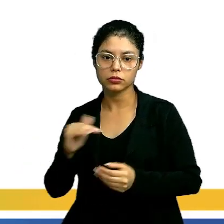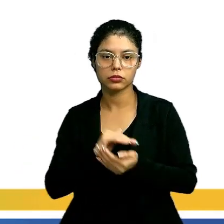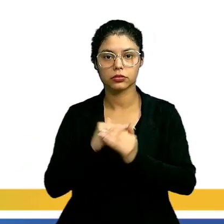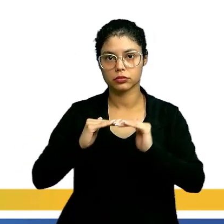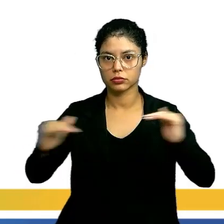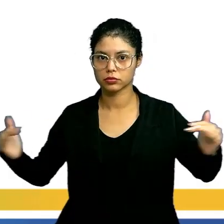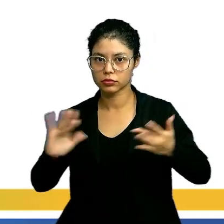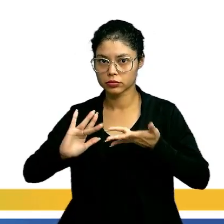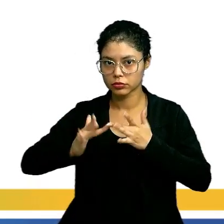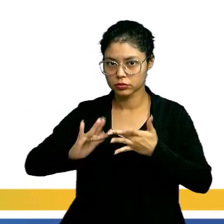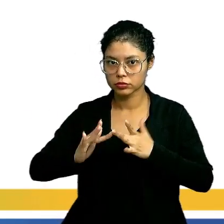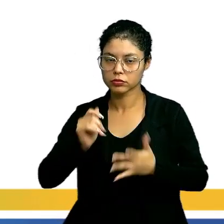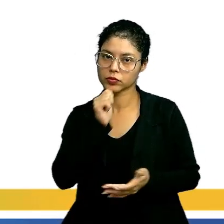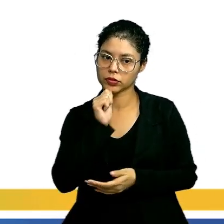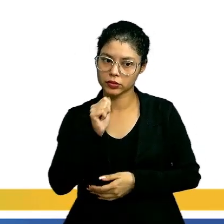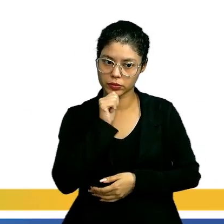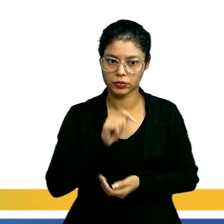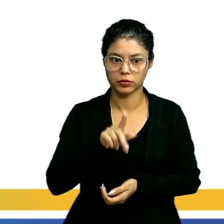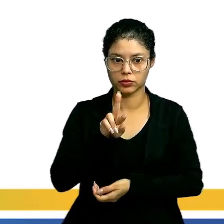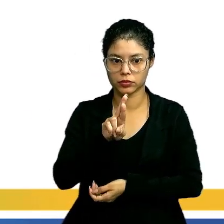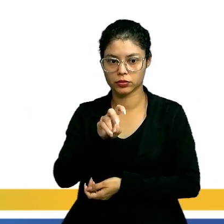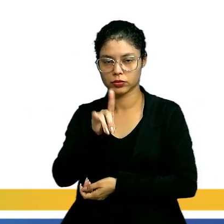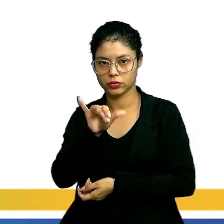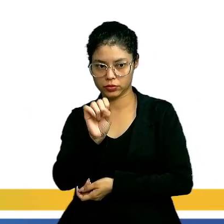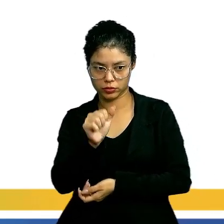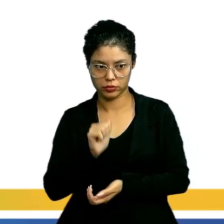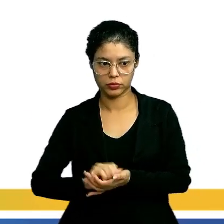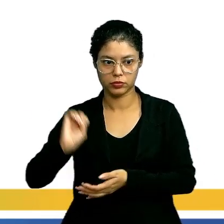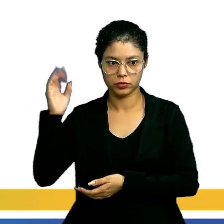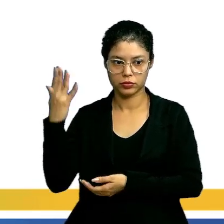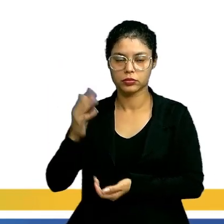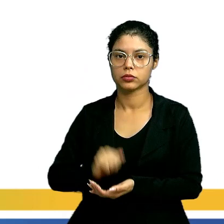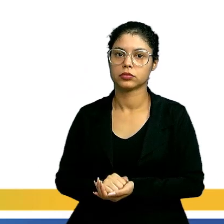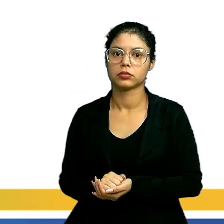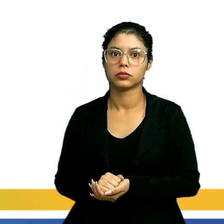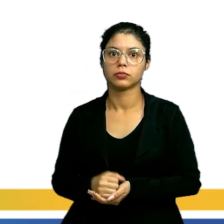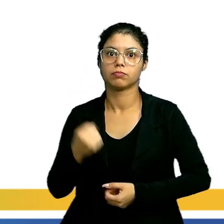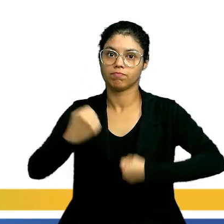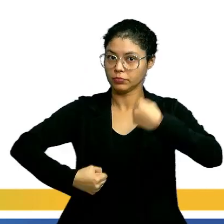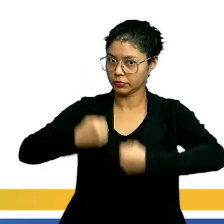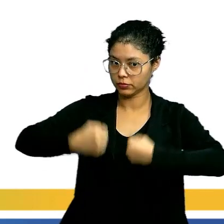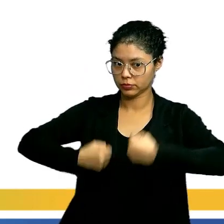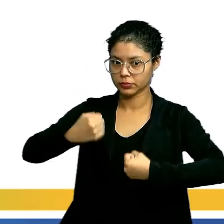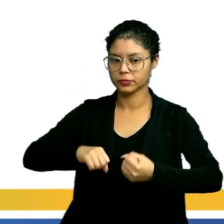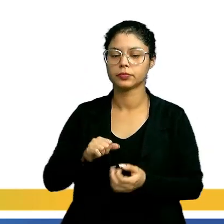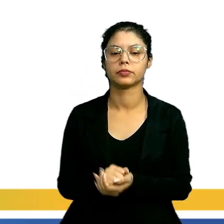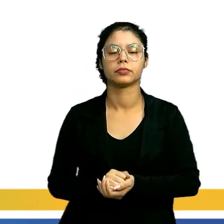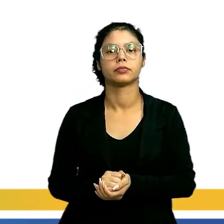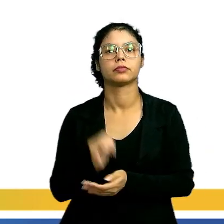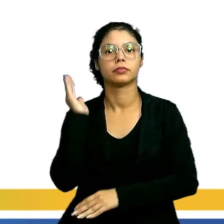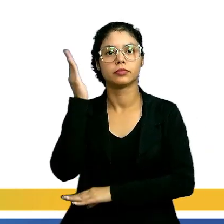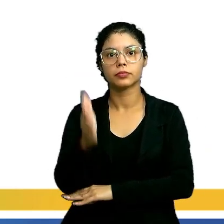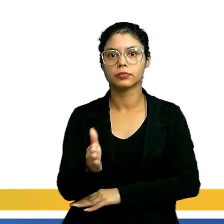em contatos são rugosas, ou seja, é o caso dos pneus e da